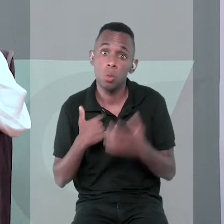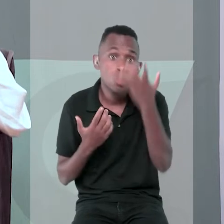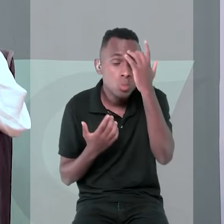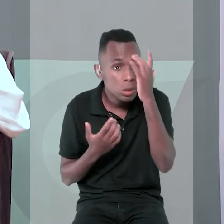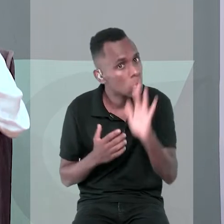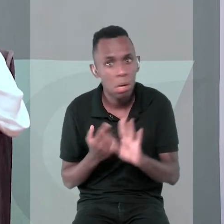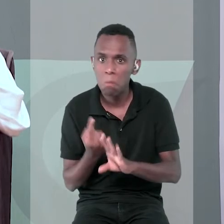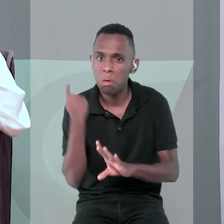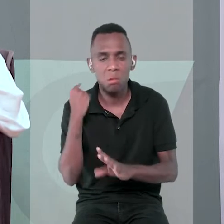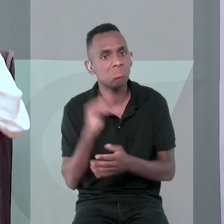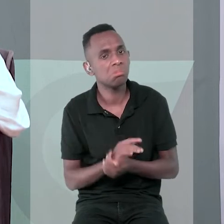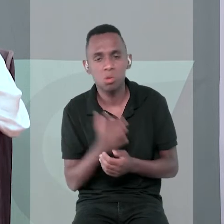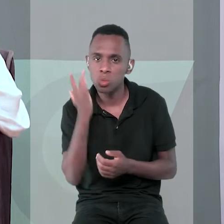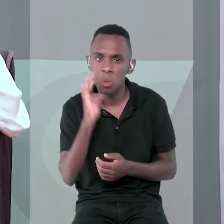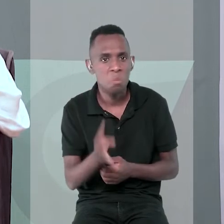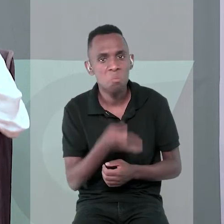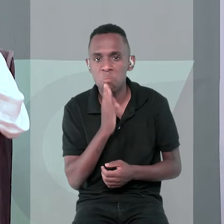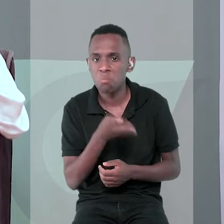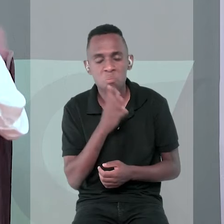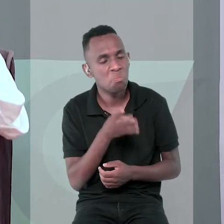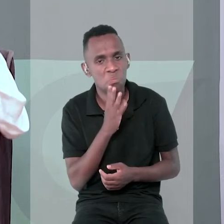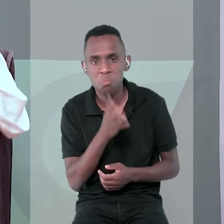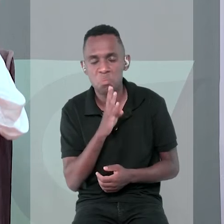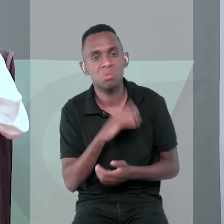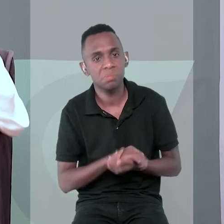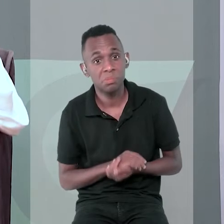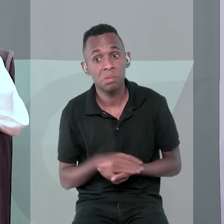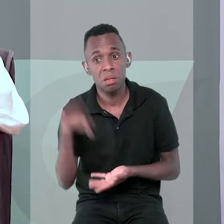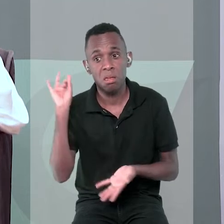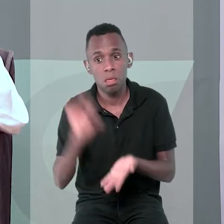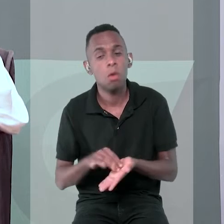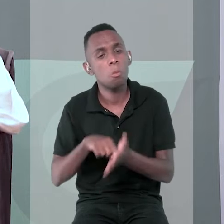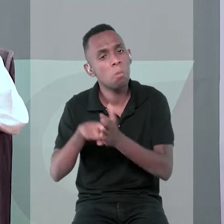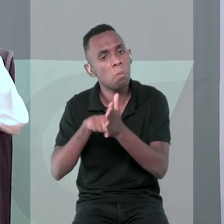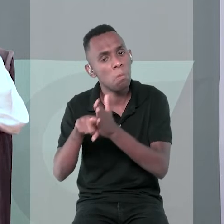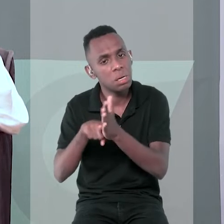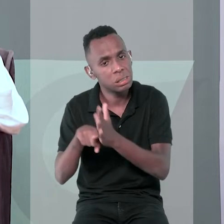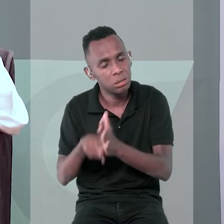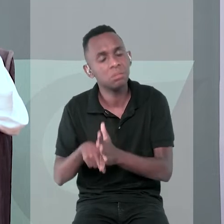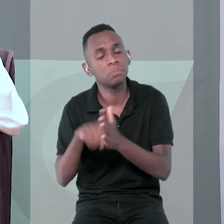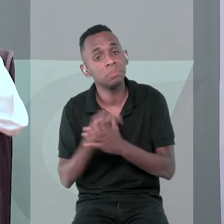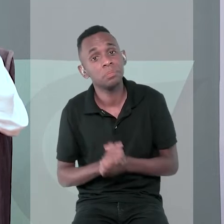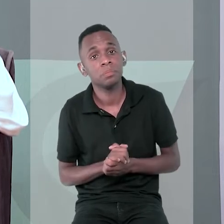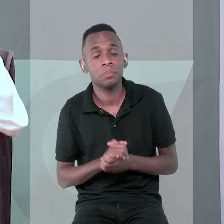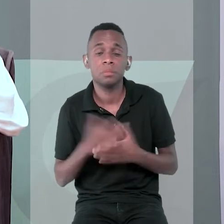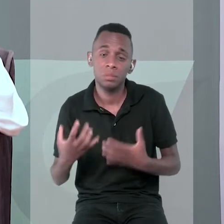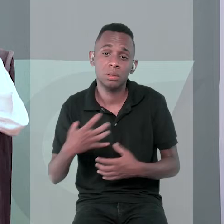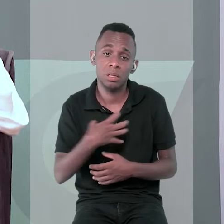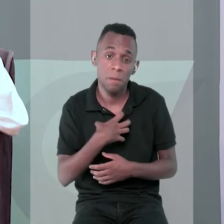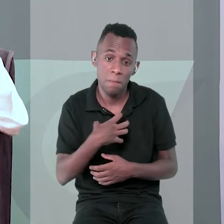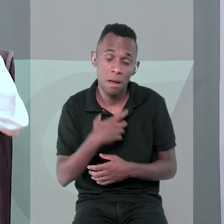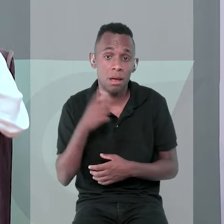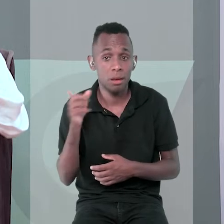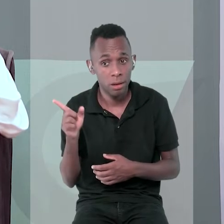sabia, tá? Eu também não conhecia a história dela até que, de fato, eu me debruçasse sobre a história. Ainda que na Bahia ela